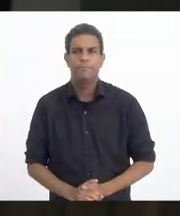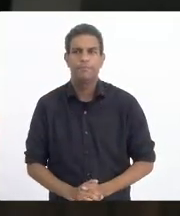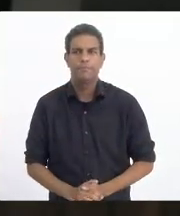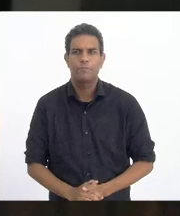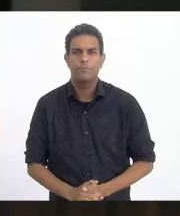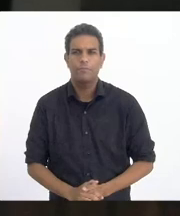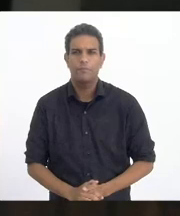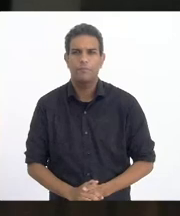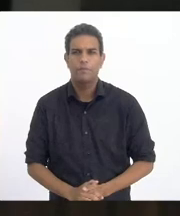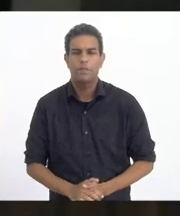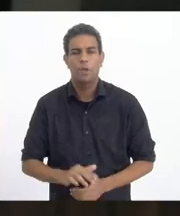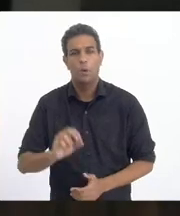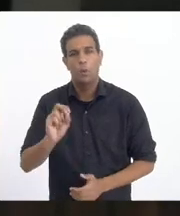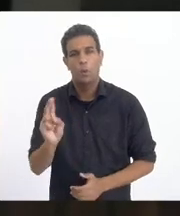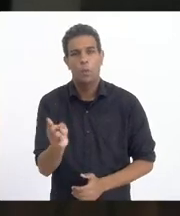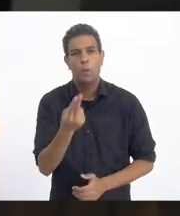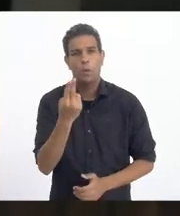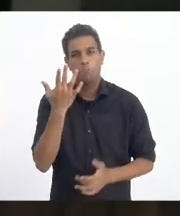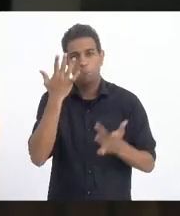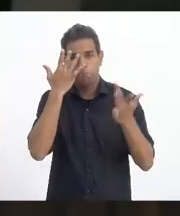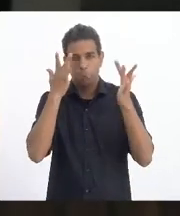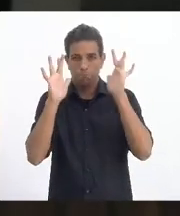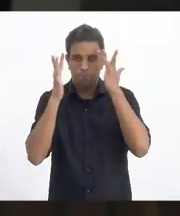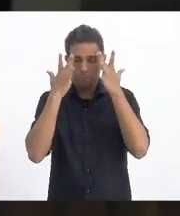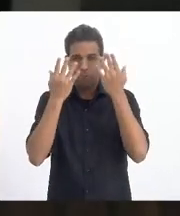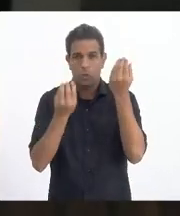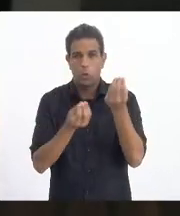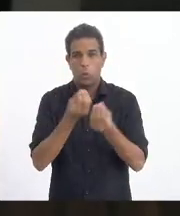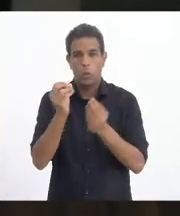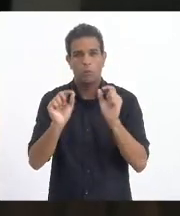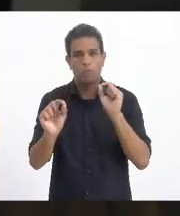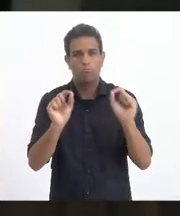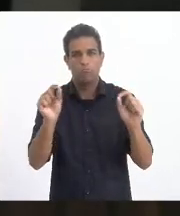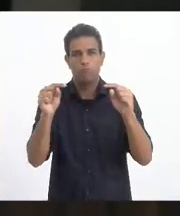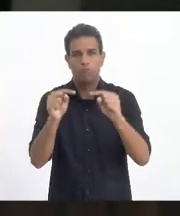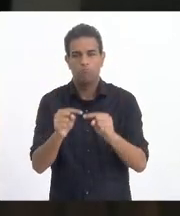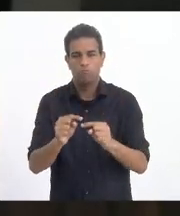projeto, né? Ou então, não sei nem se